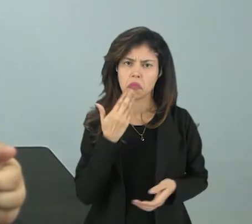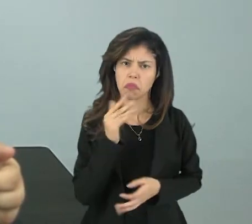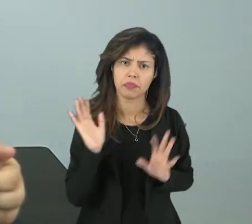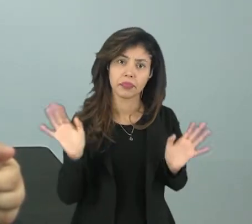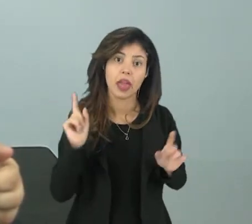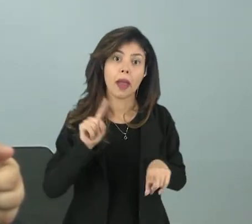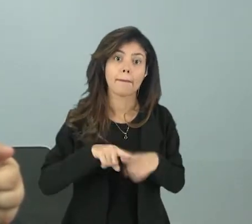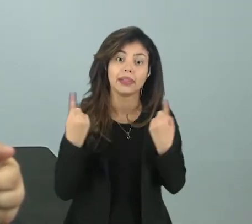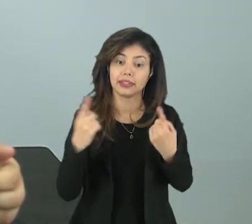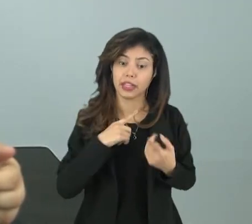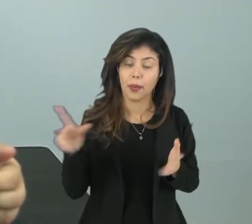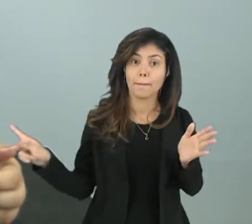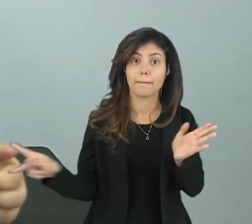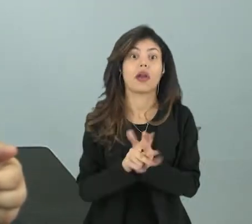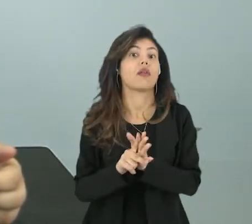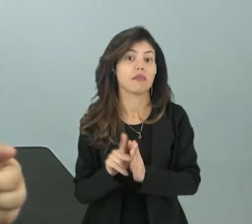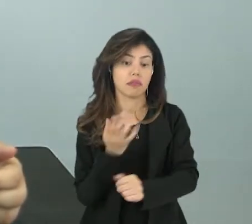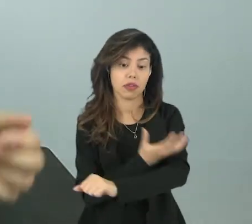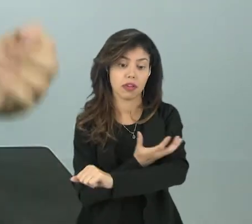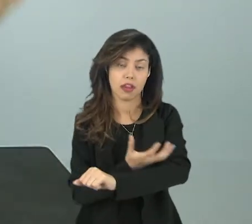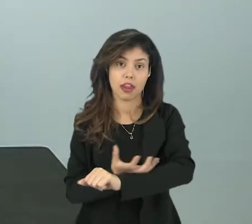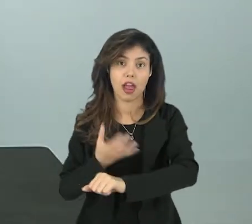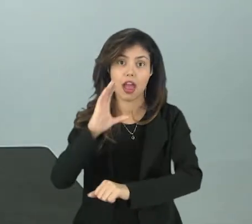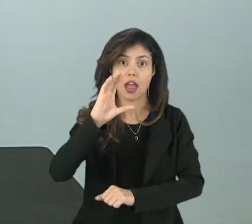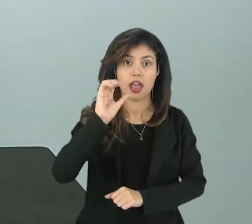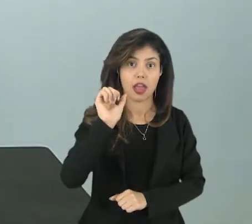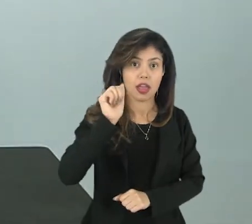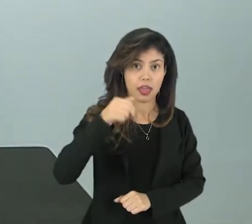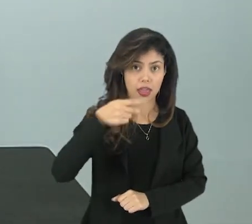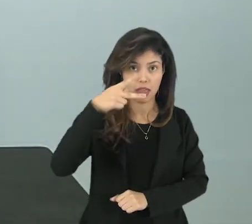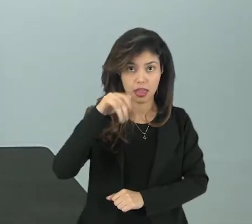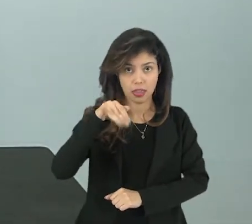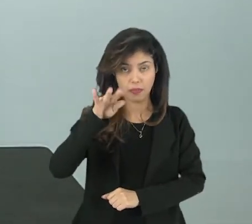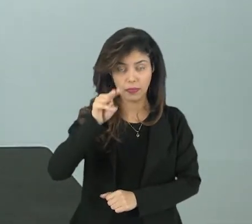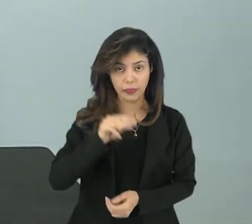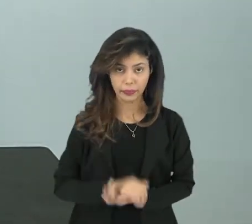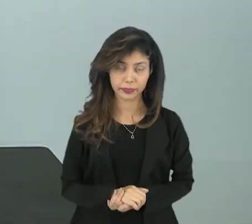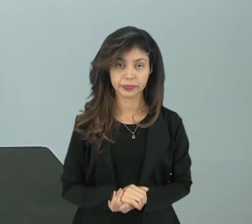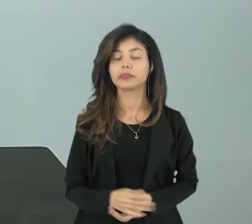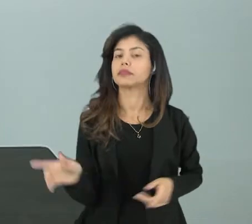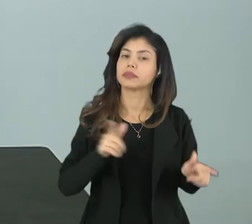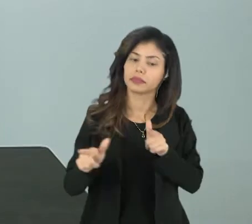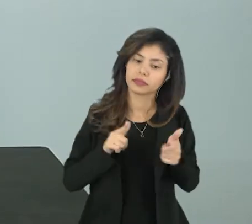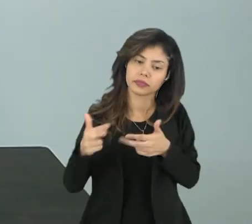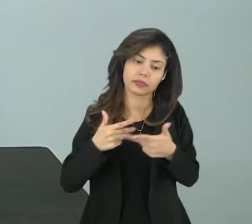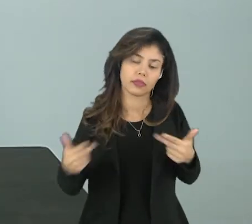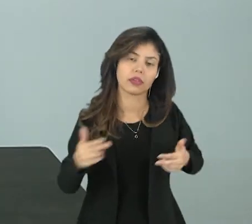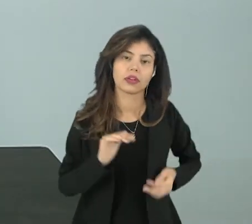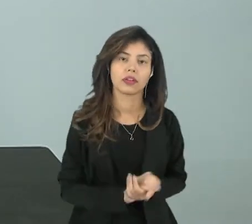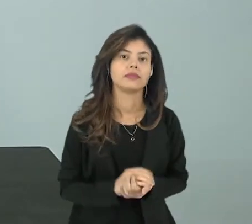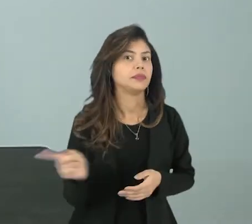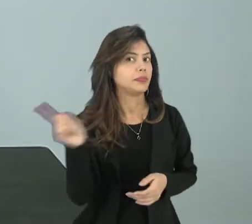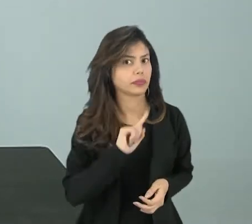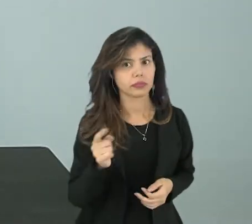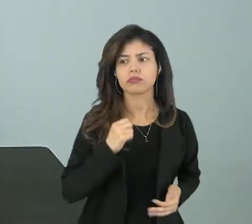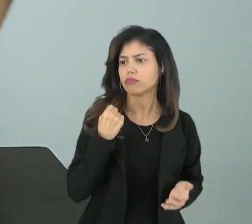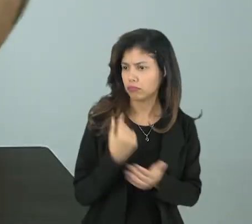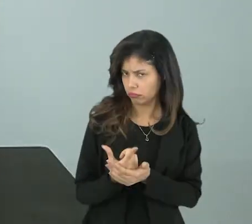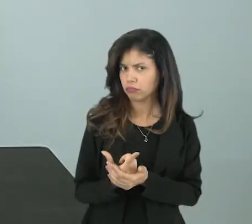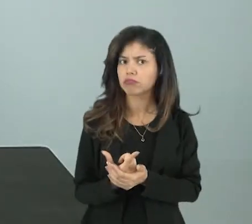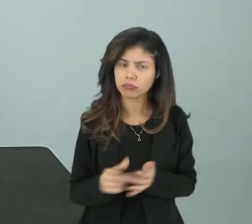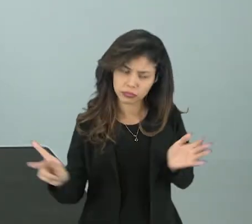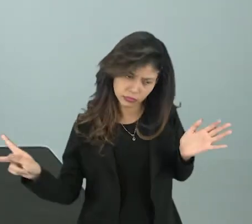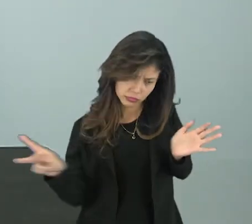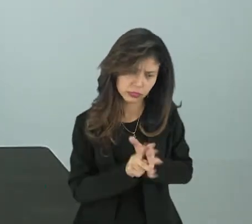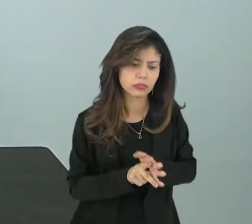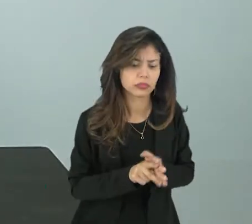mas tem um capim certo. Aí eu fui sair com um primo meu que trabalha com boi, com essas coisas, e ele disse, não, tem que comprar o